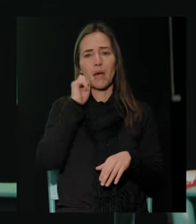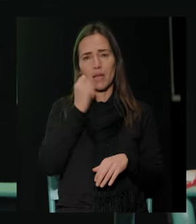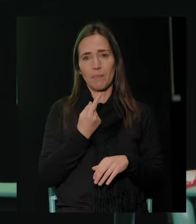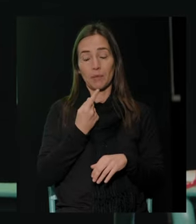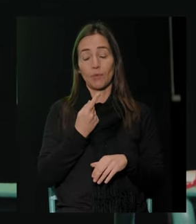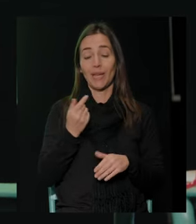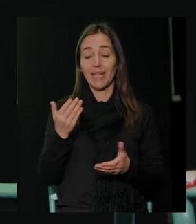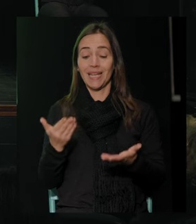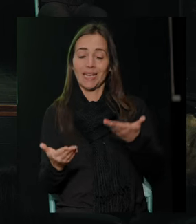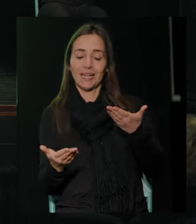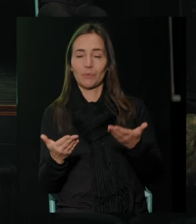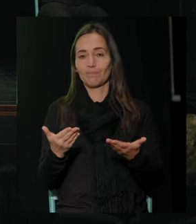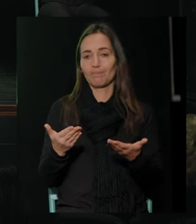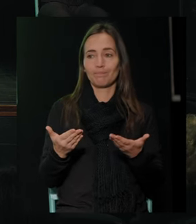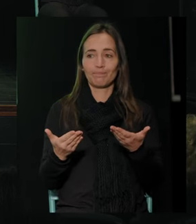que